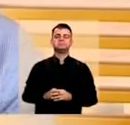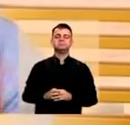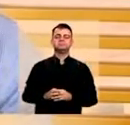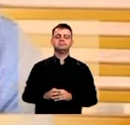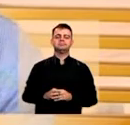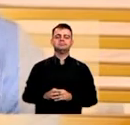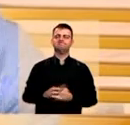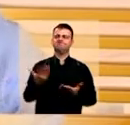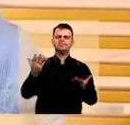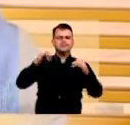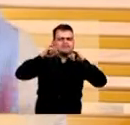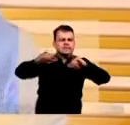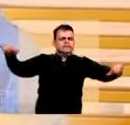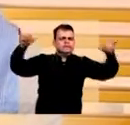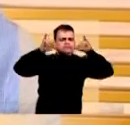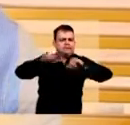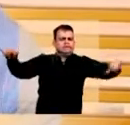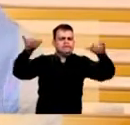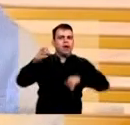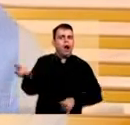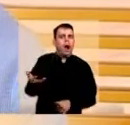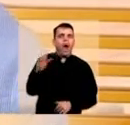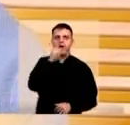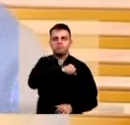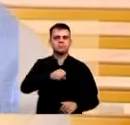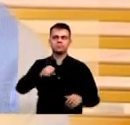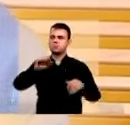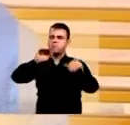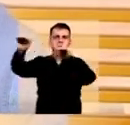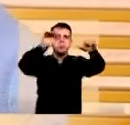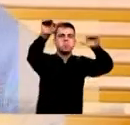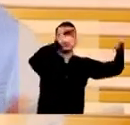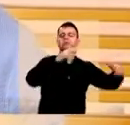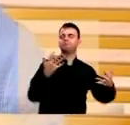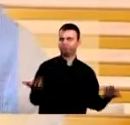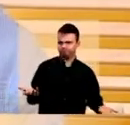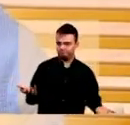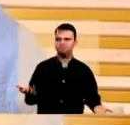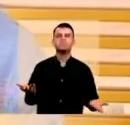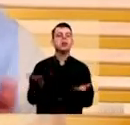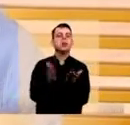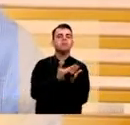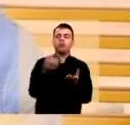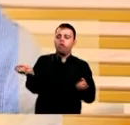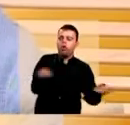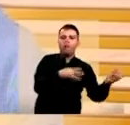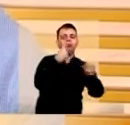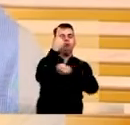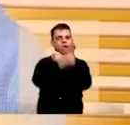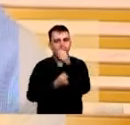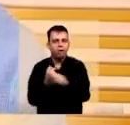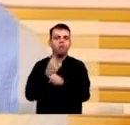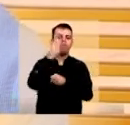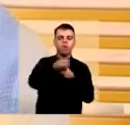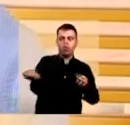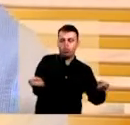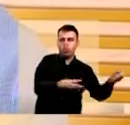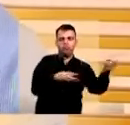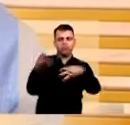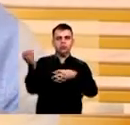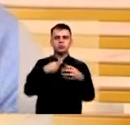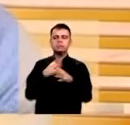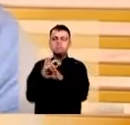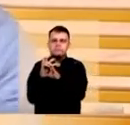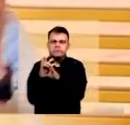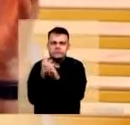a publicidade é muito ágil, né? Sim. Vários lançamentos por ano e tal, né? Então, você